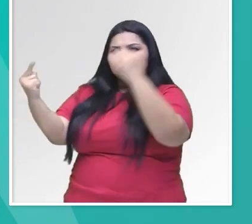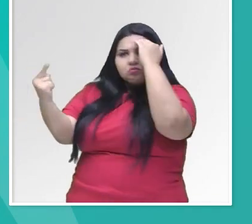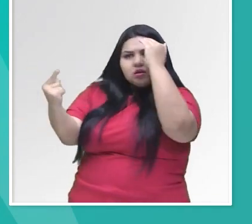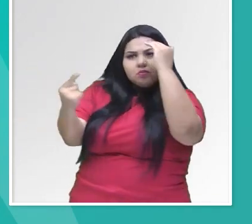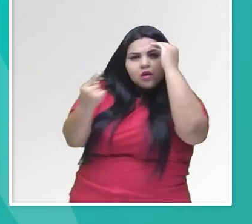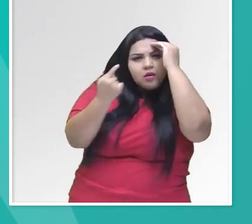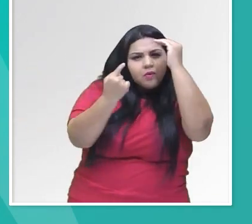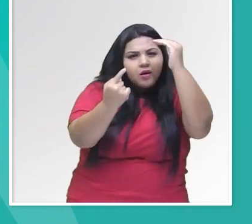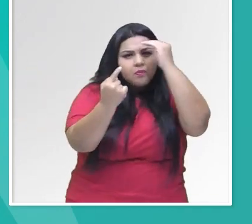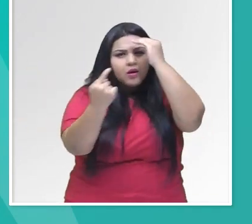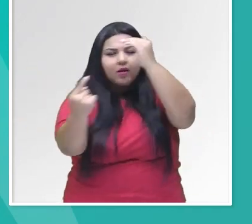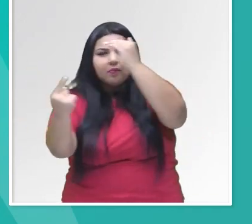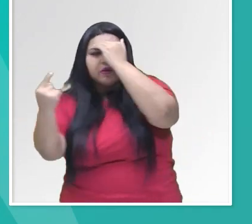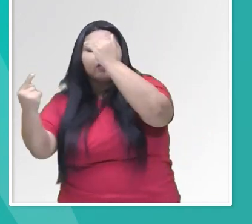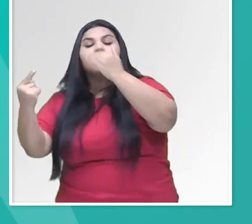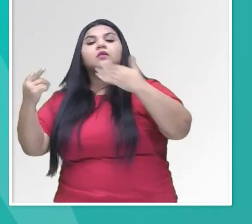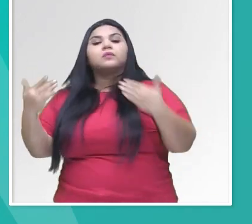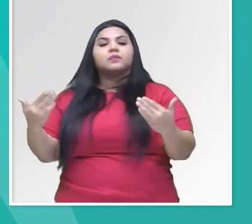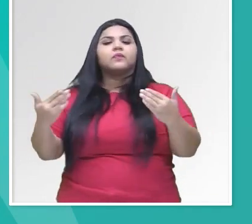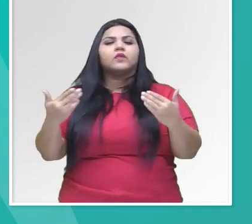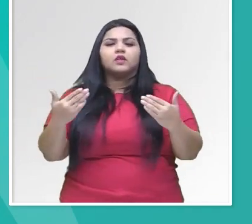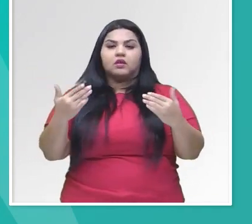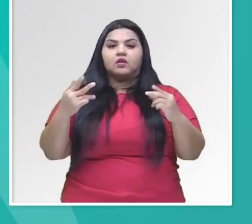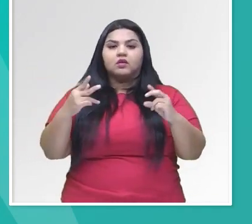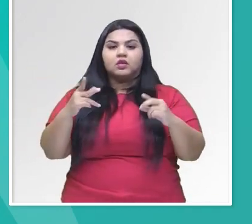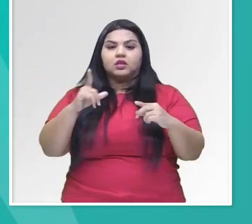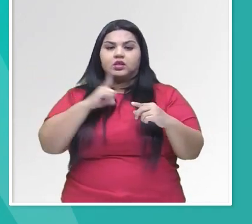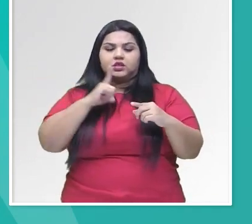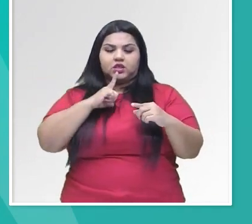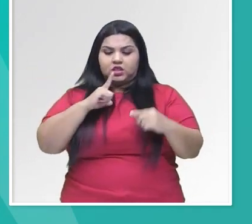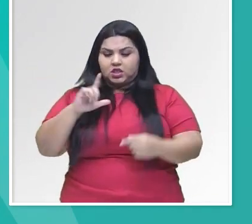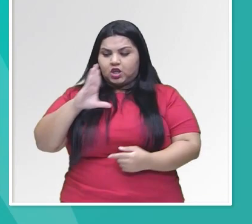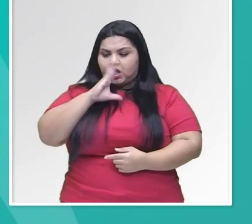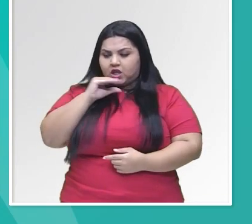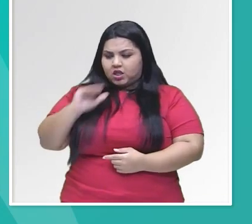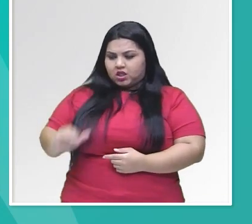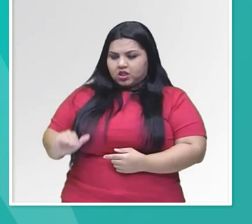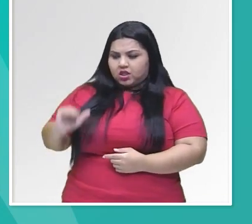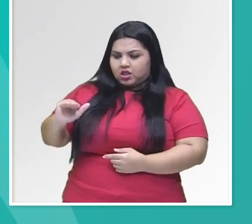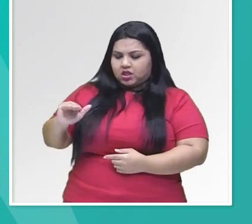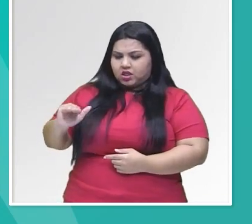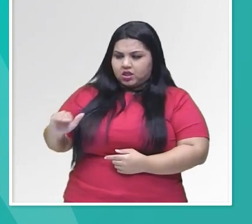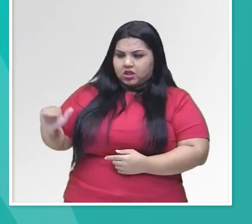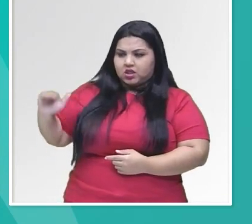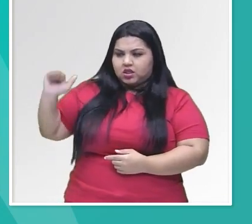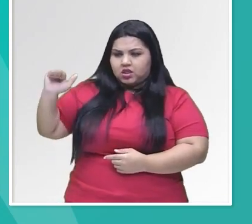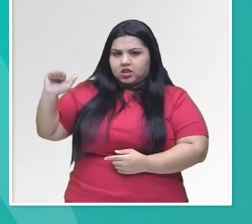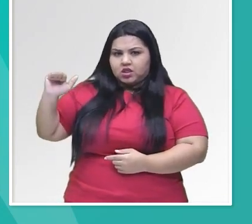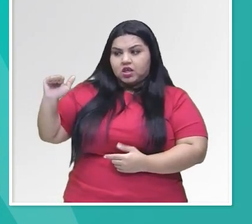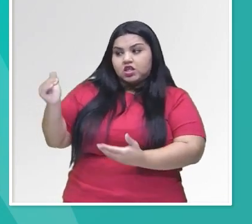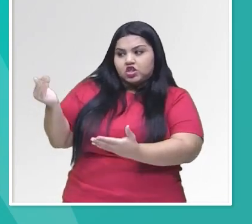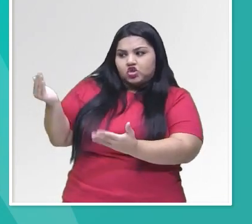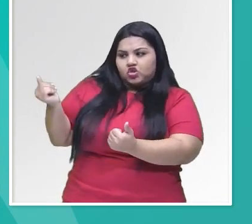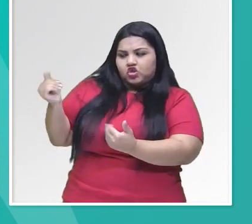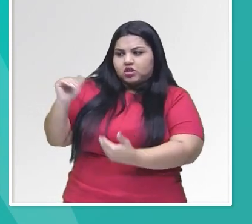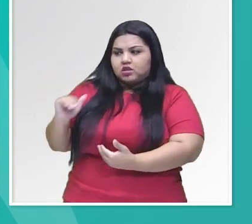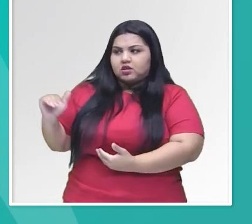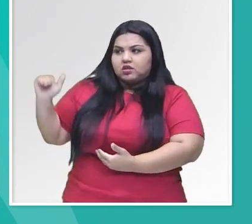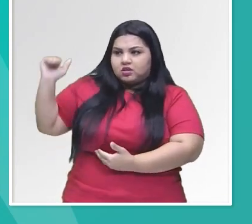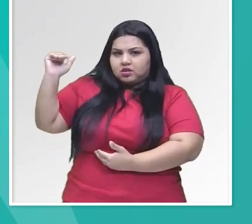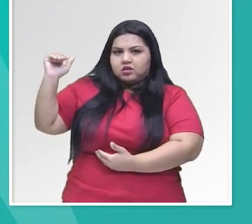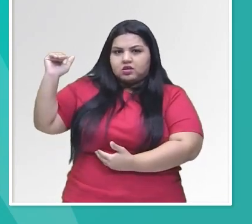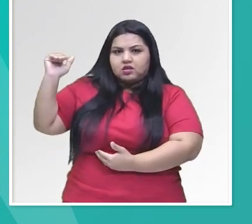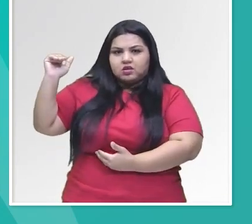vida. Vejam bem, nós temos a primeira infância, temos a segunda infância, temos a pré-adolescência,